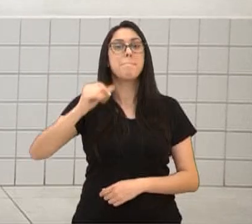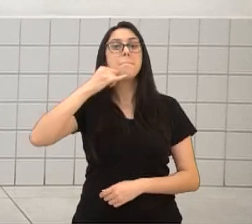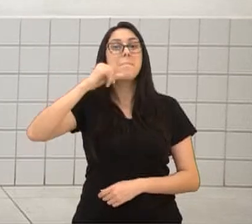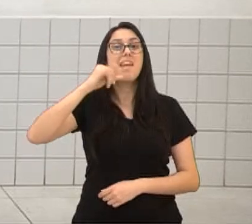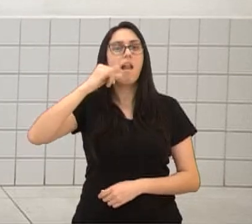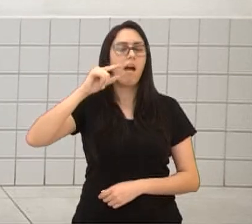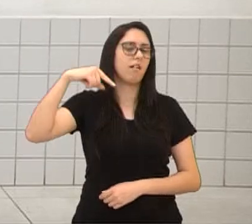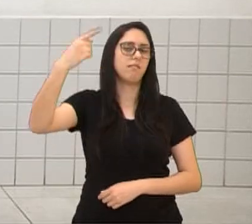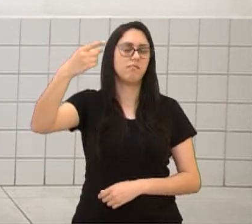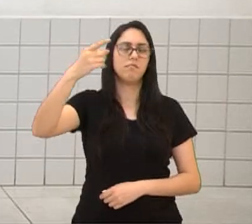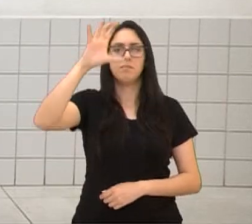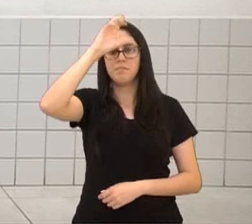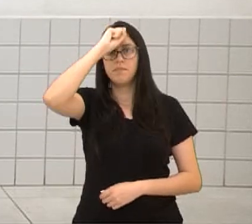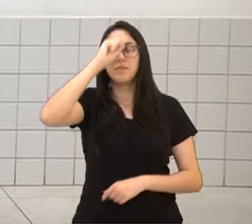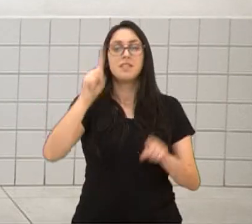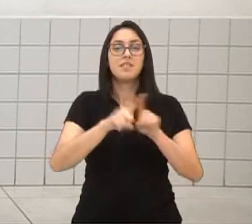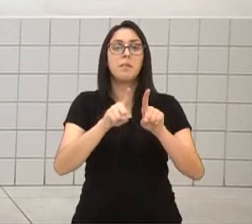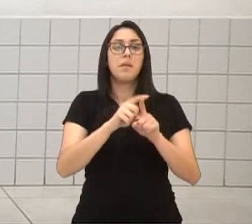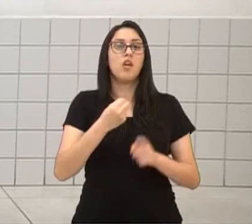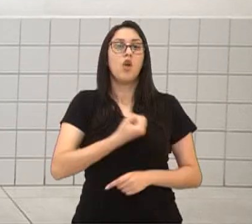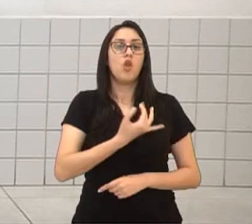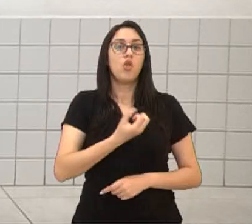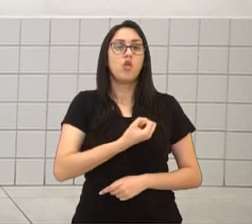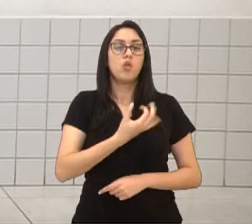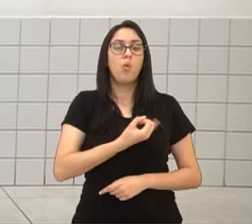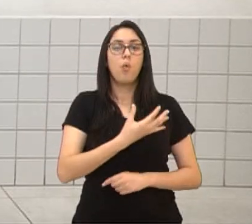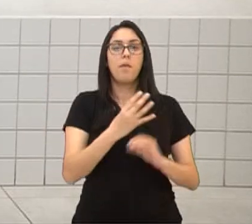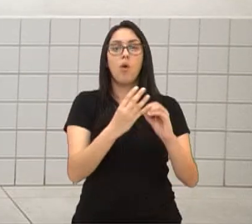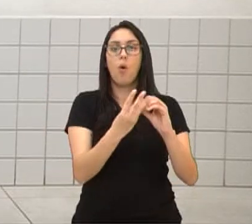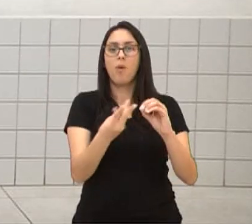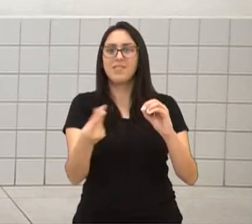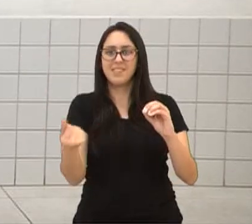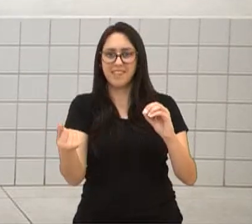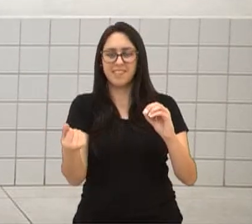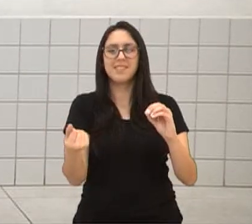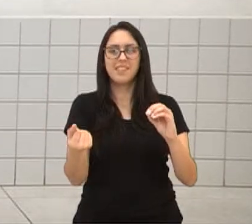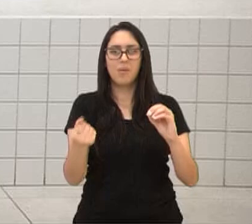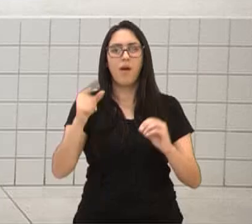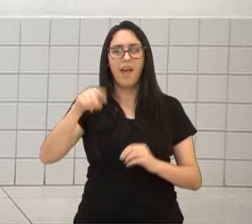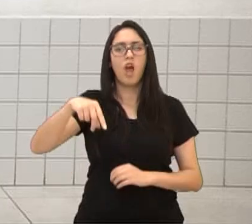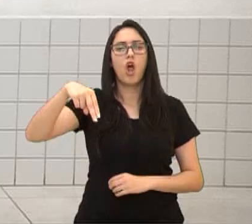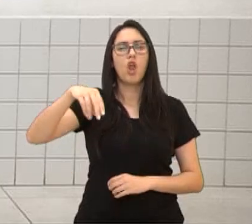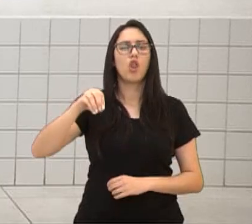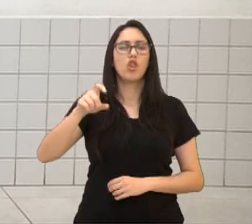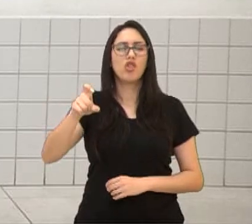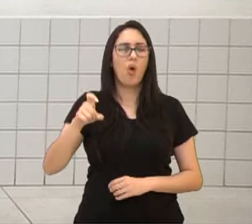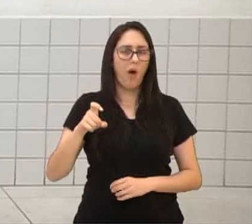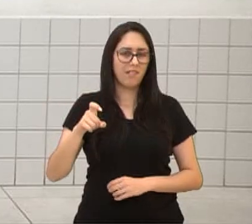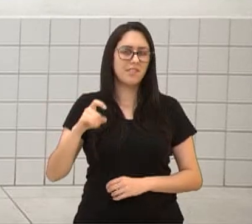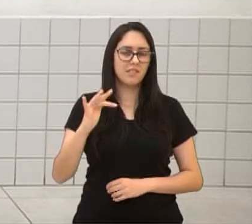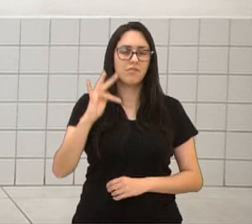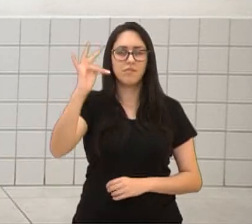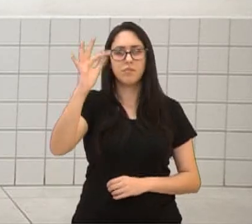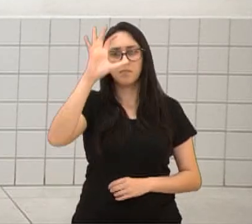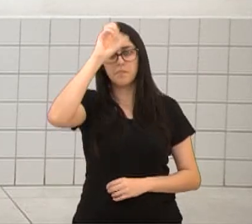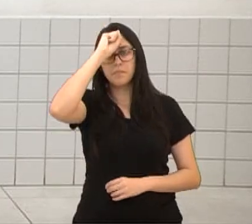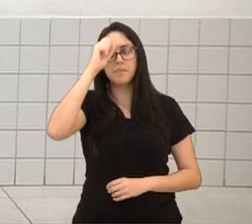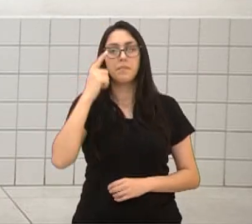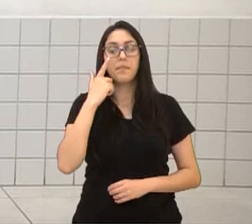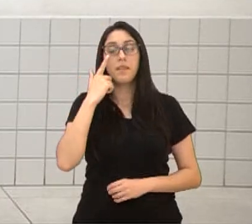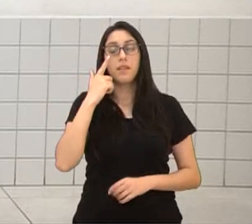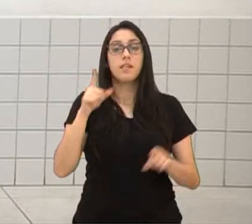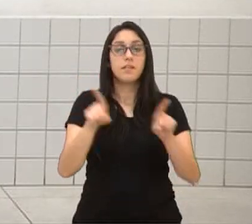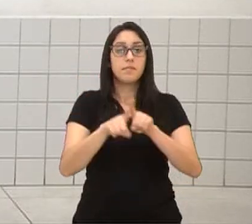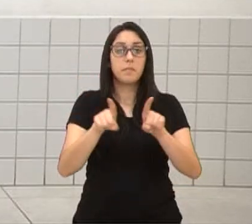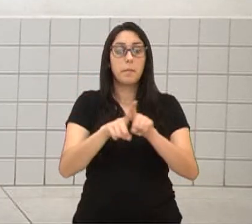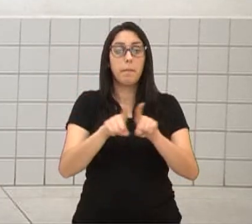aulas. Falamos sobre número de oxidação, né, Prof. Beth? Sim, sim, que é justamente o NOx, certo? Então, ainda, nós falamos a